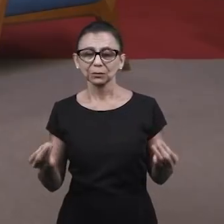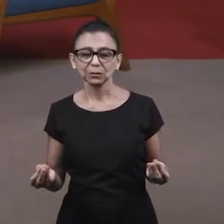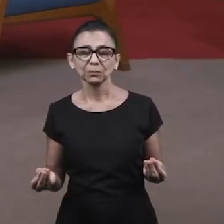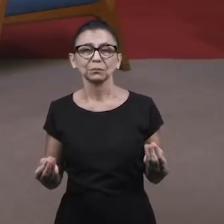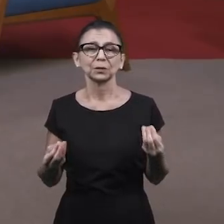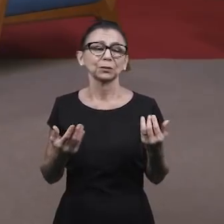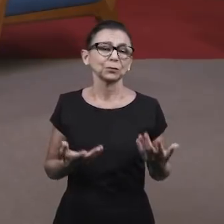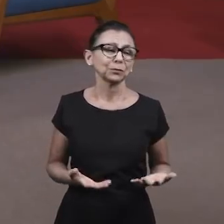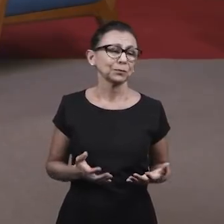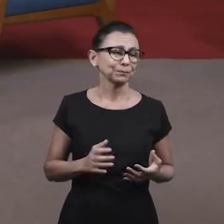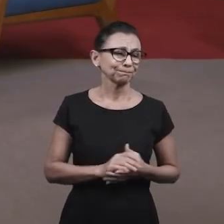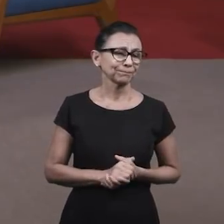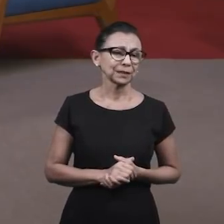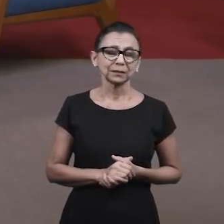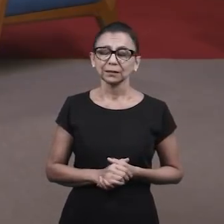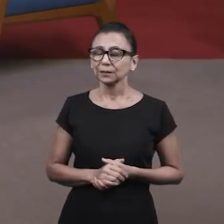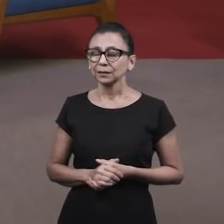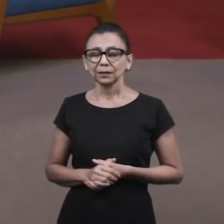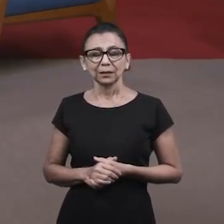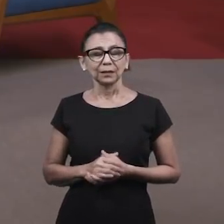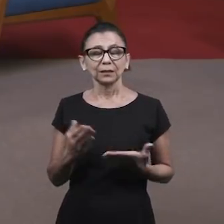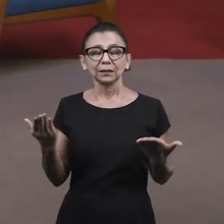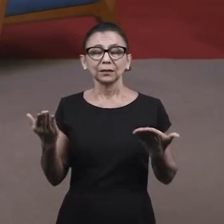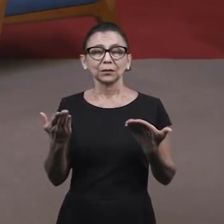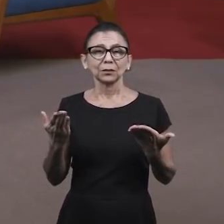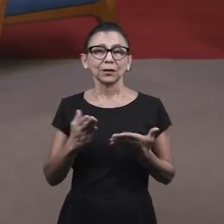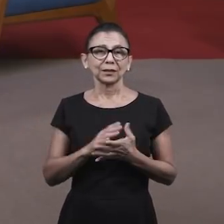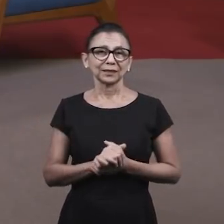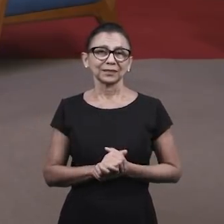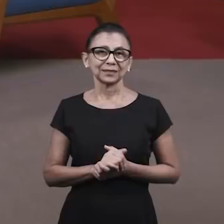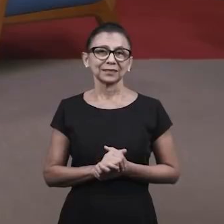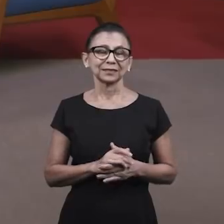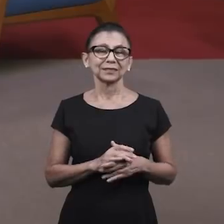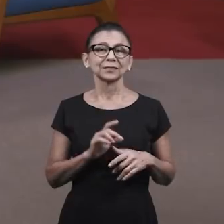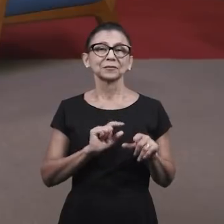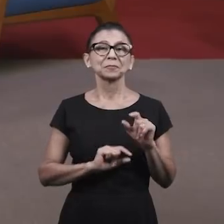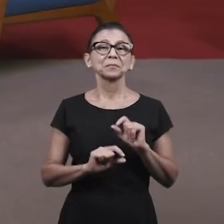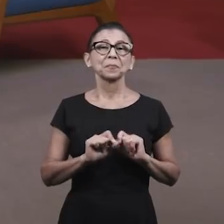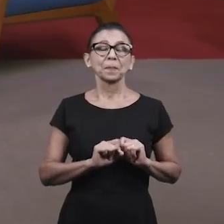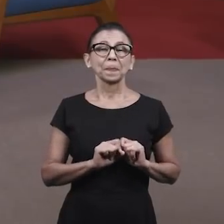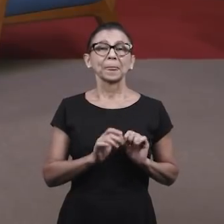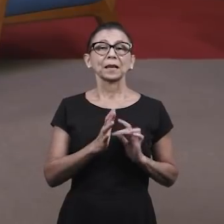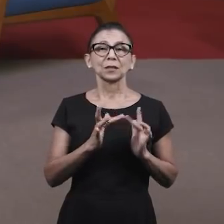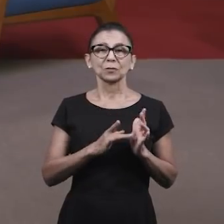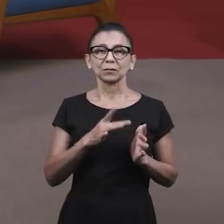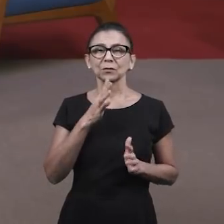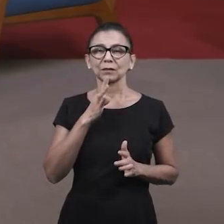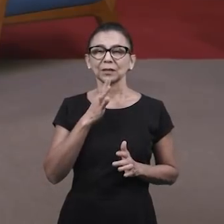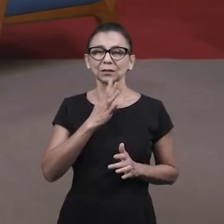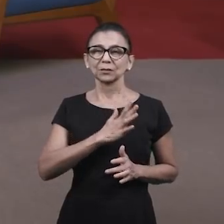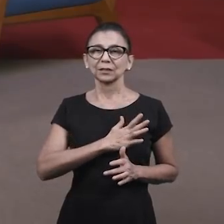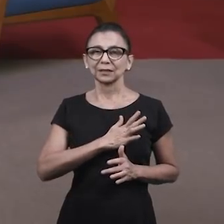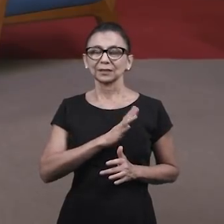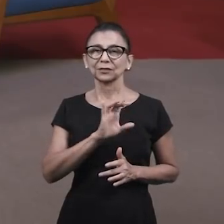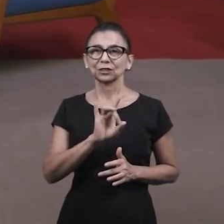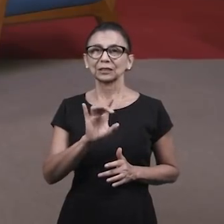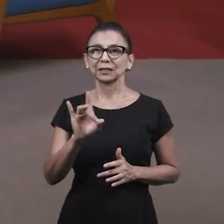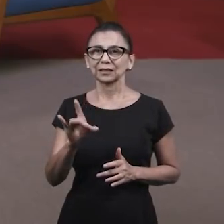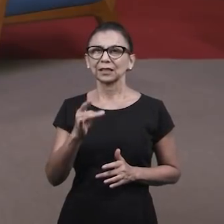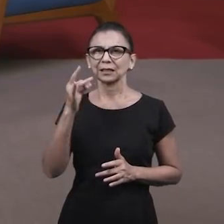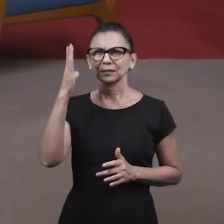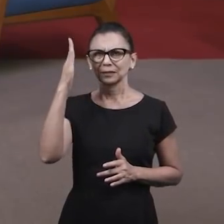jardineiro. Agora a pergunta de Jesus foi diferente dos anjos. Os anjos perguntaram, por que choras? Mas Jesus